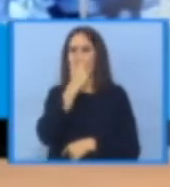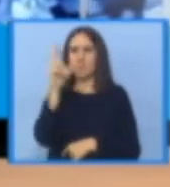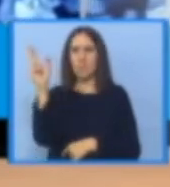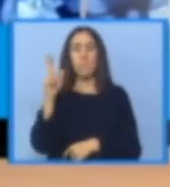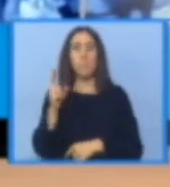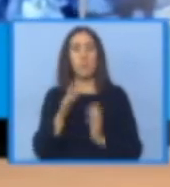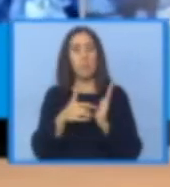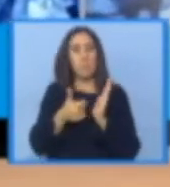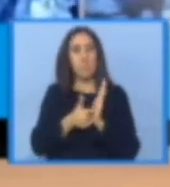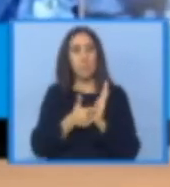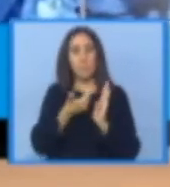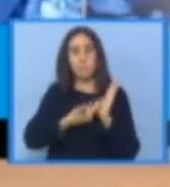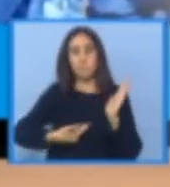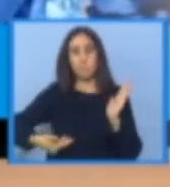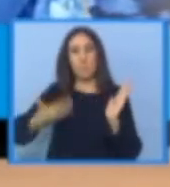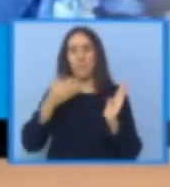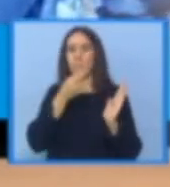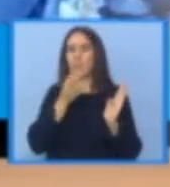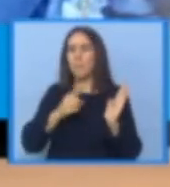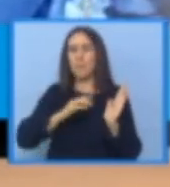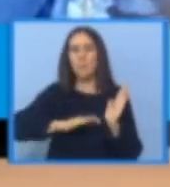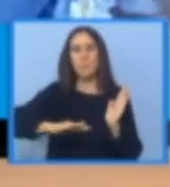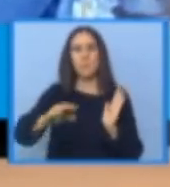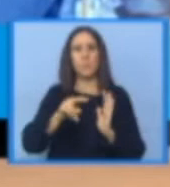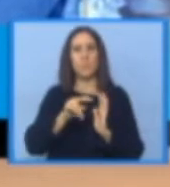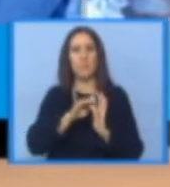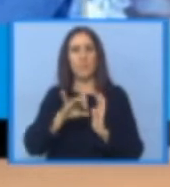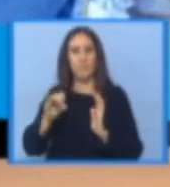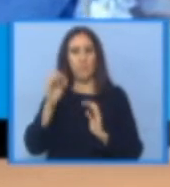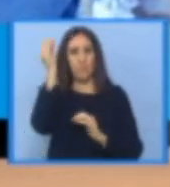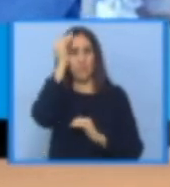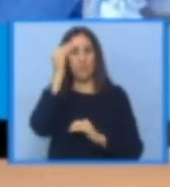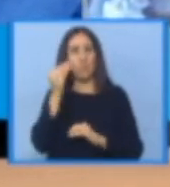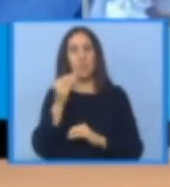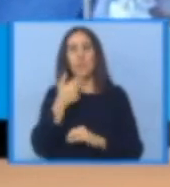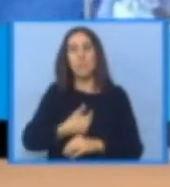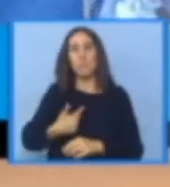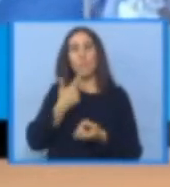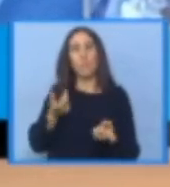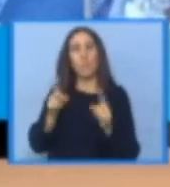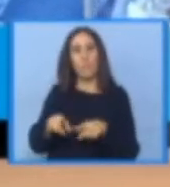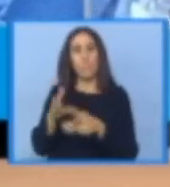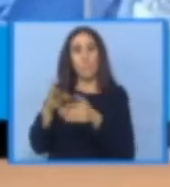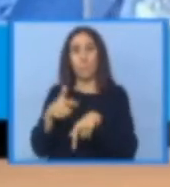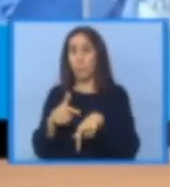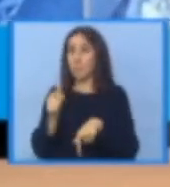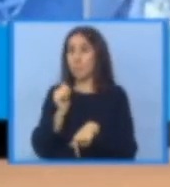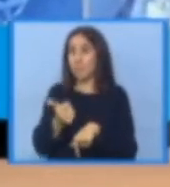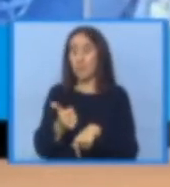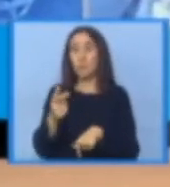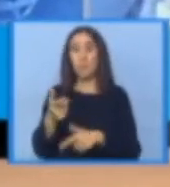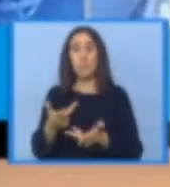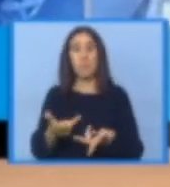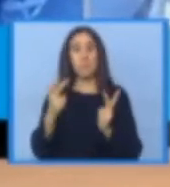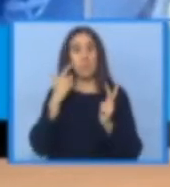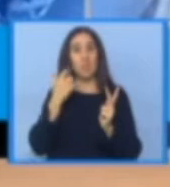no Antigo Testamento, fala-se tantas vezes da planície de Nínive. Portanto, é ajudar os cristãos a voltar. E é este o momento exato, porque depois da